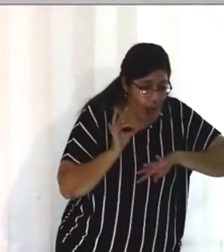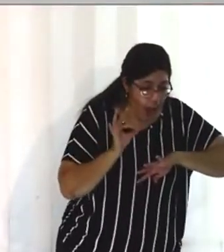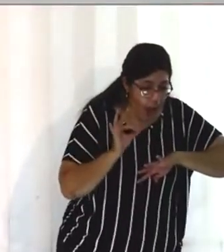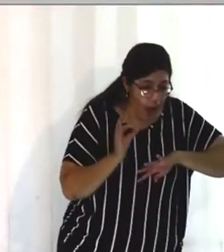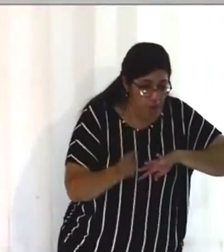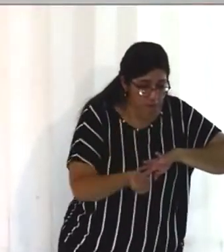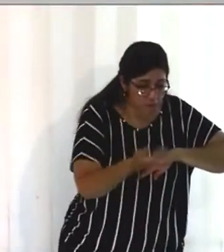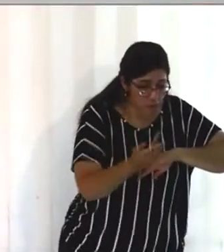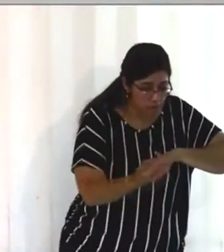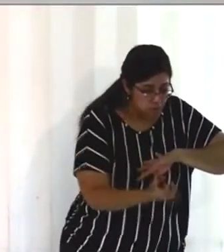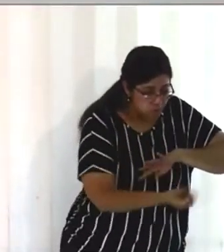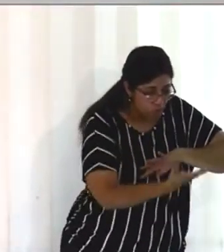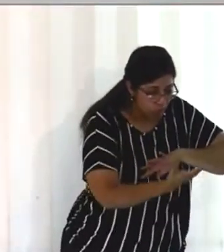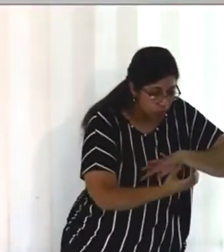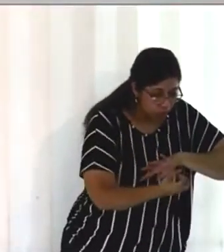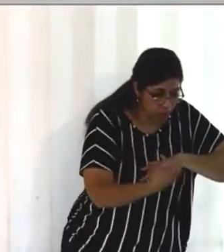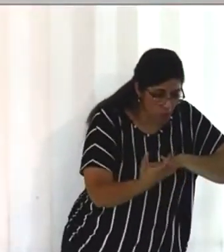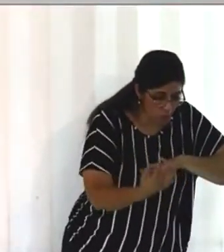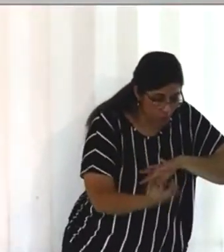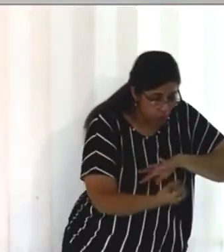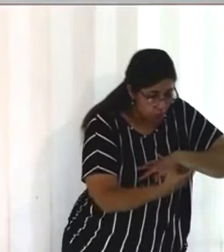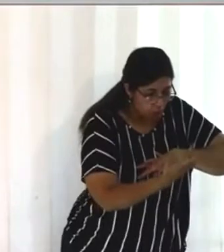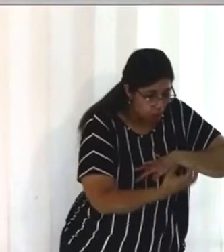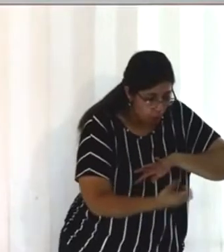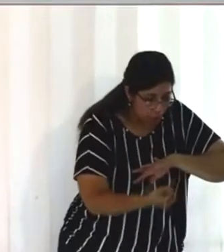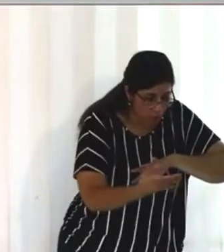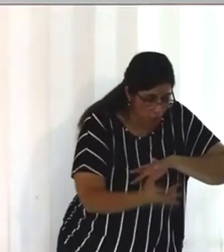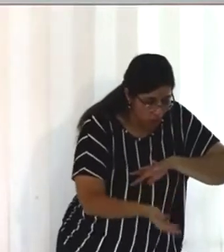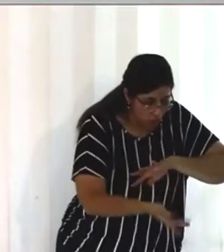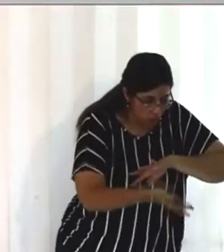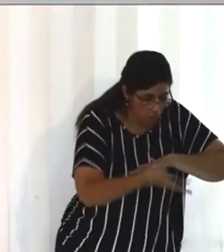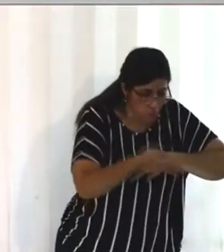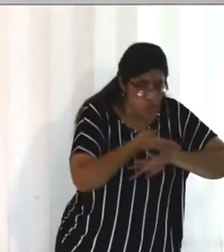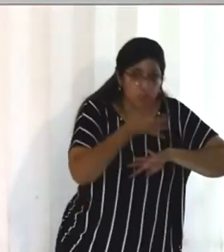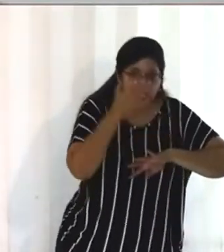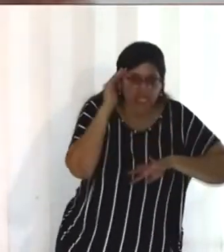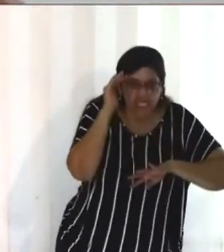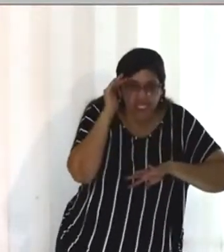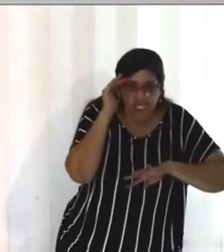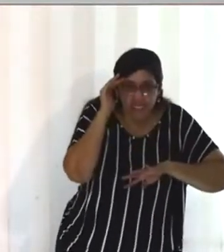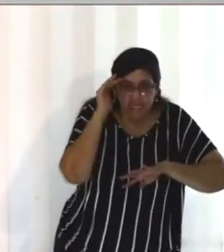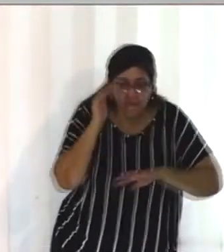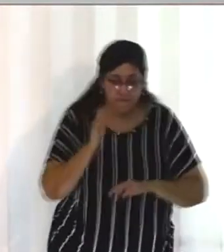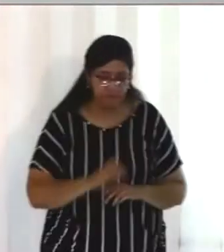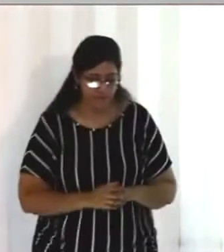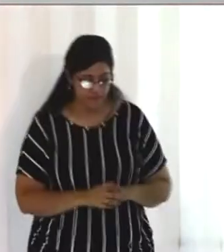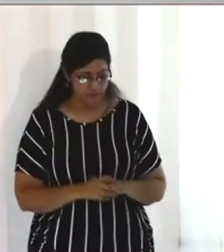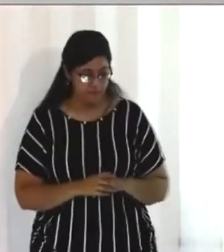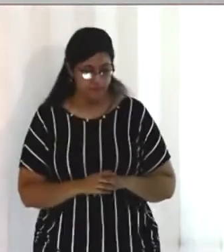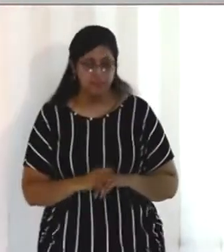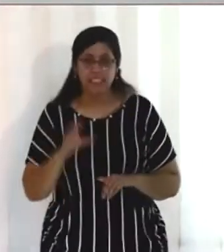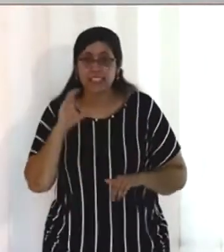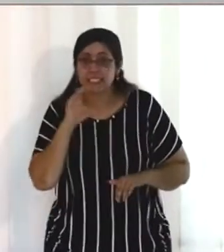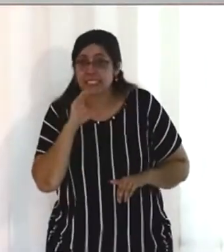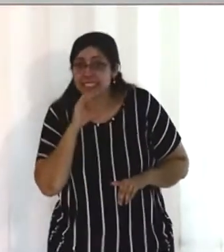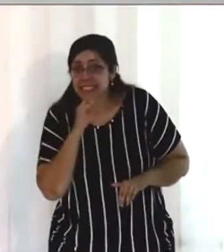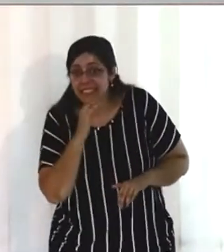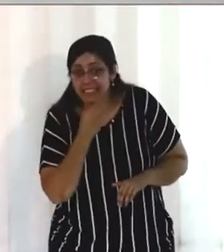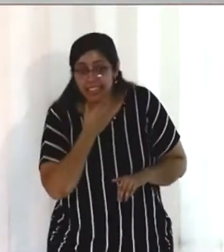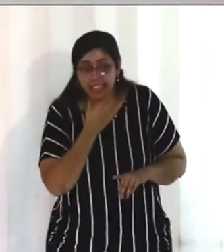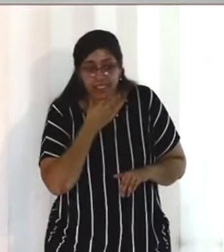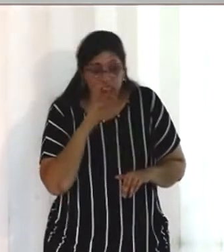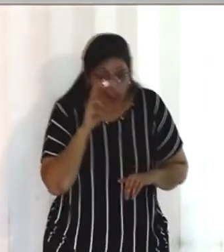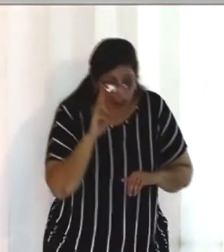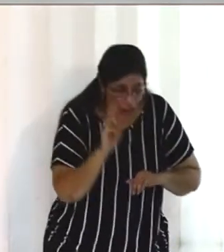umas fumarolas, como os italianos falam, que é aquela fumaça quente saindo das